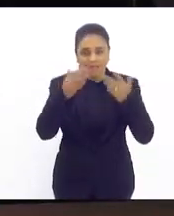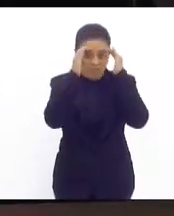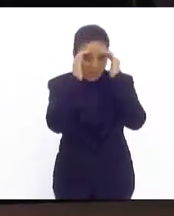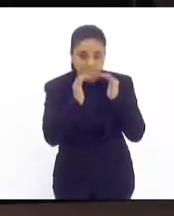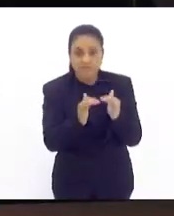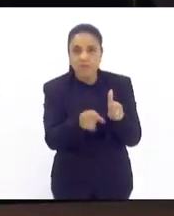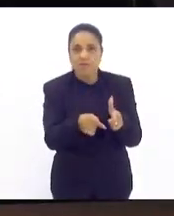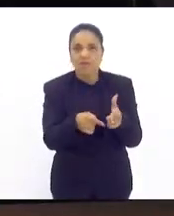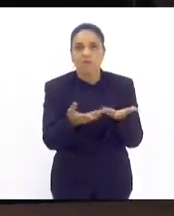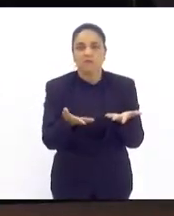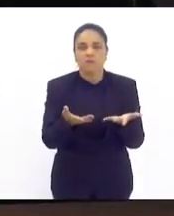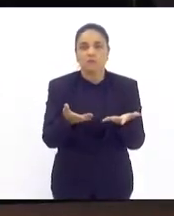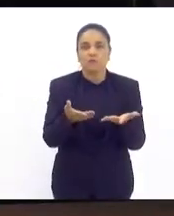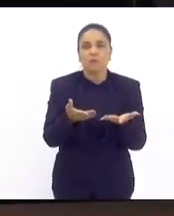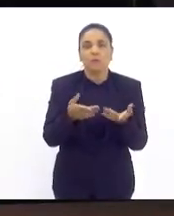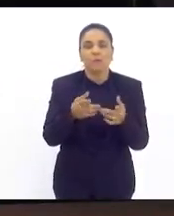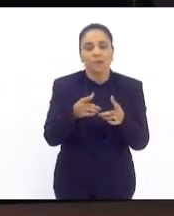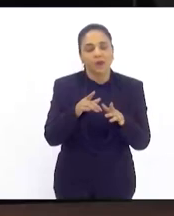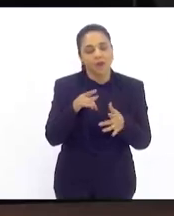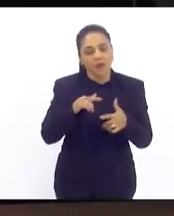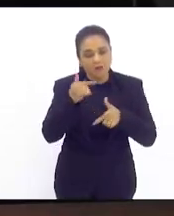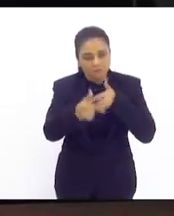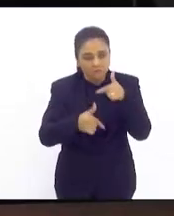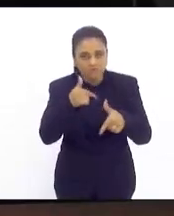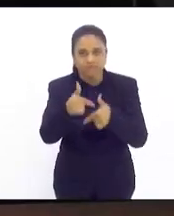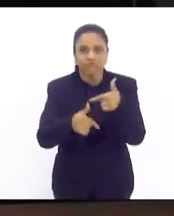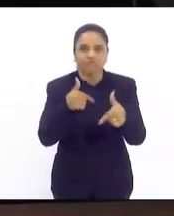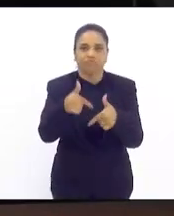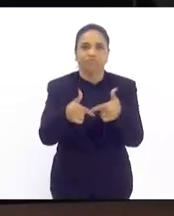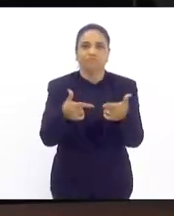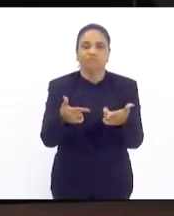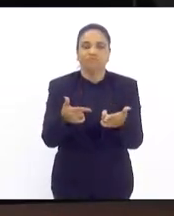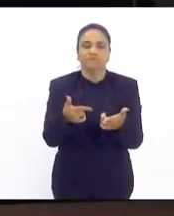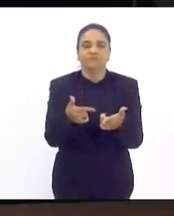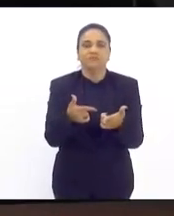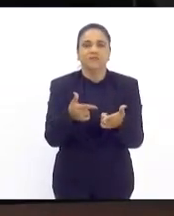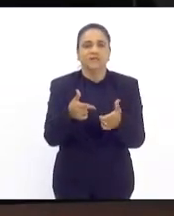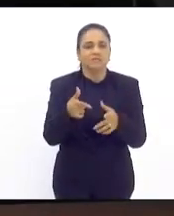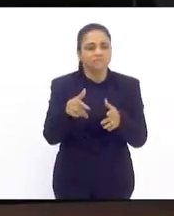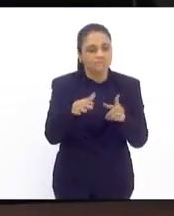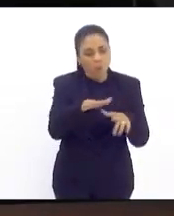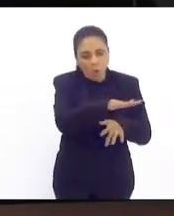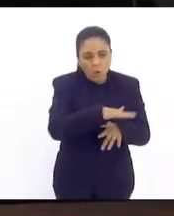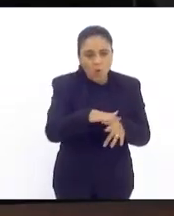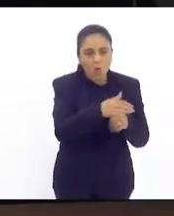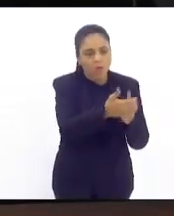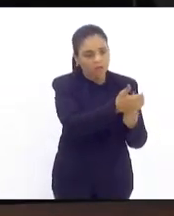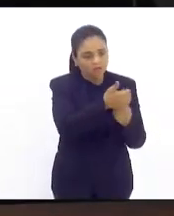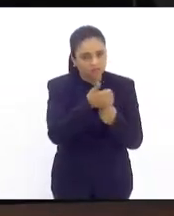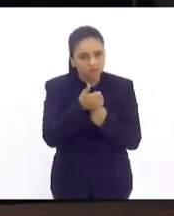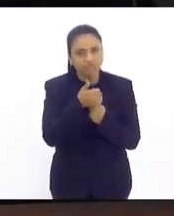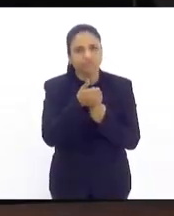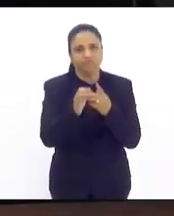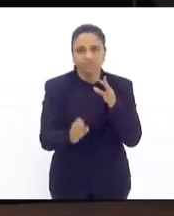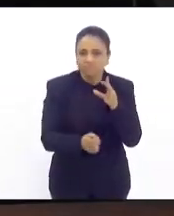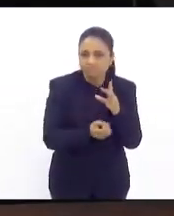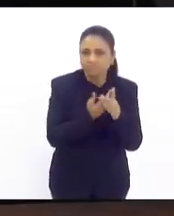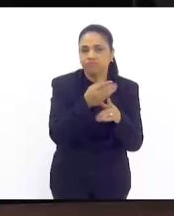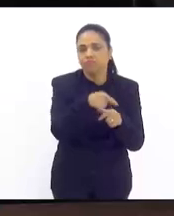vai e precisa balizar essas ações é garantir a existência de espaço de acolhimento que efetivamente